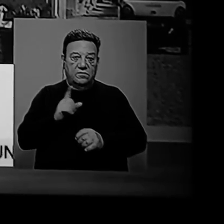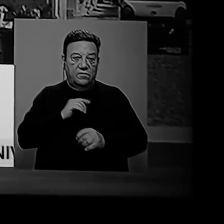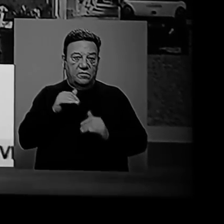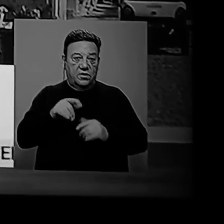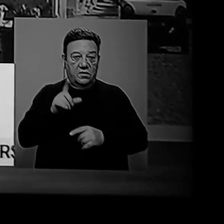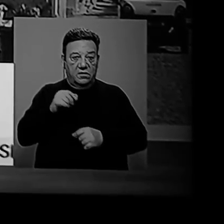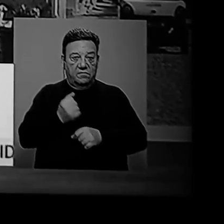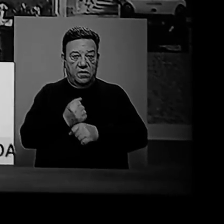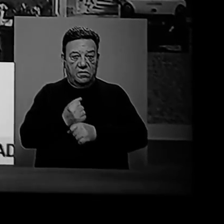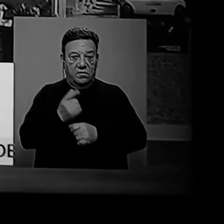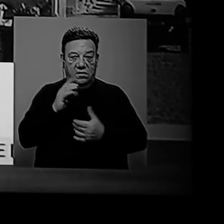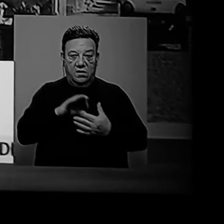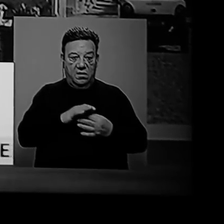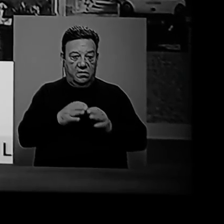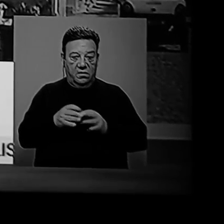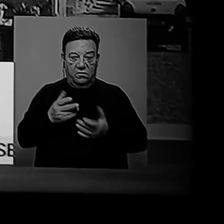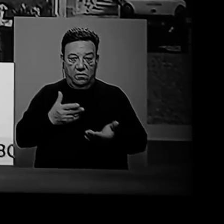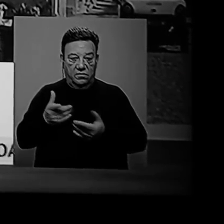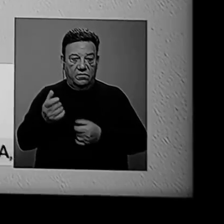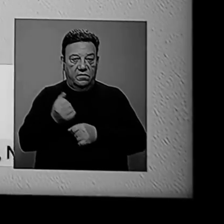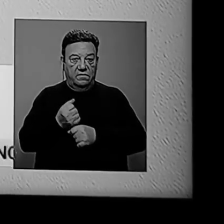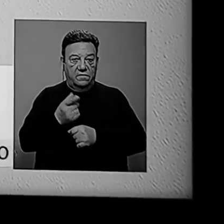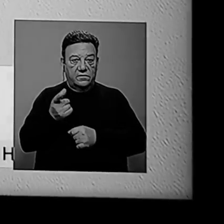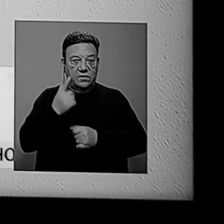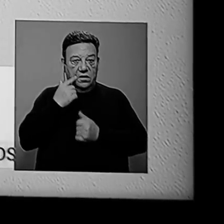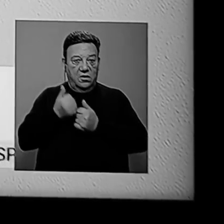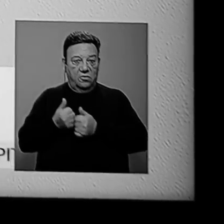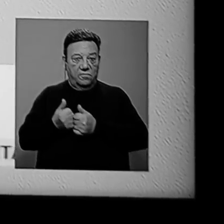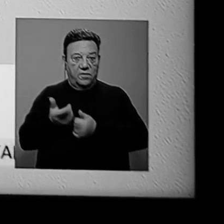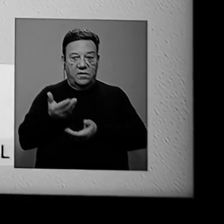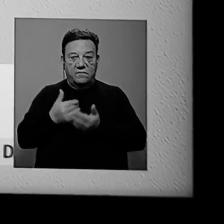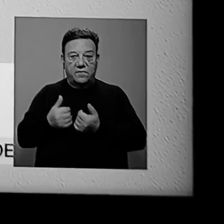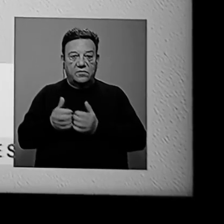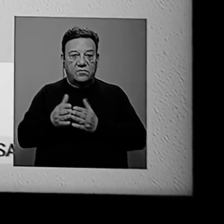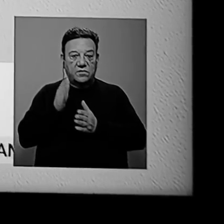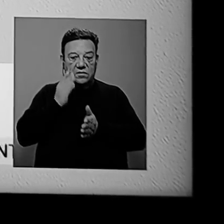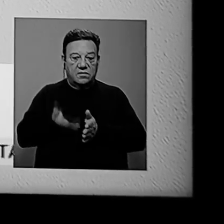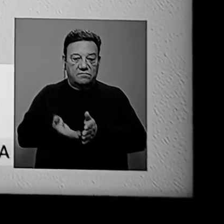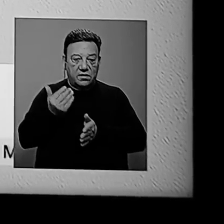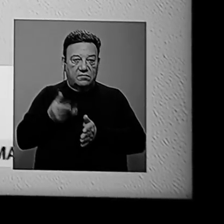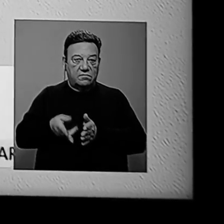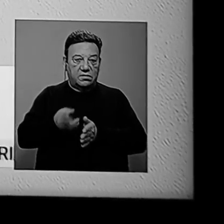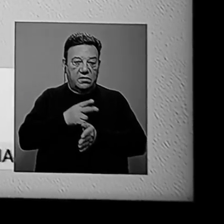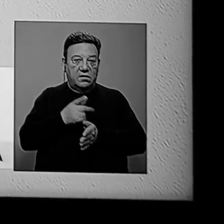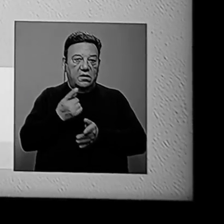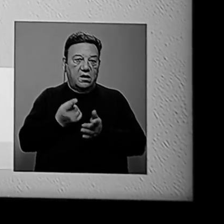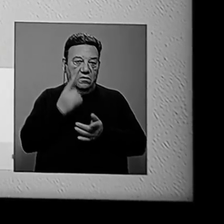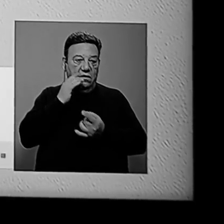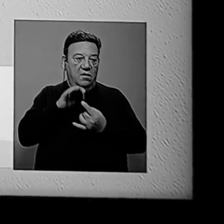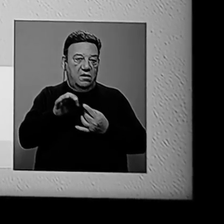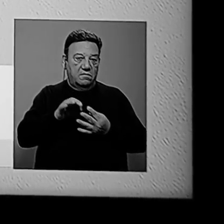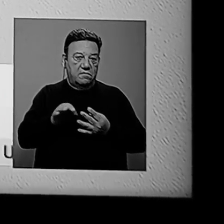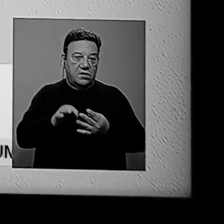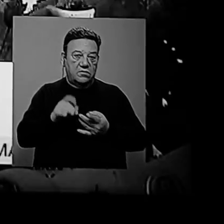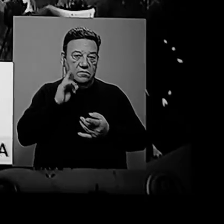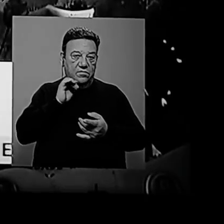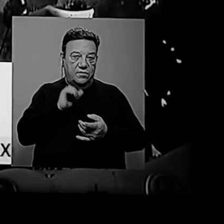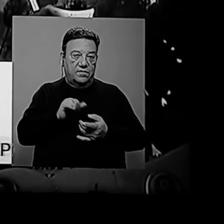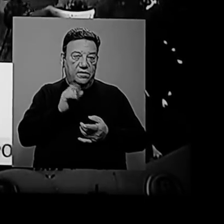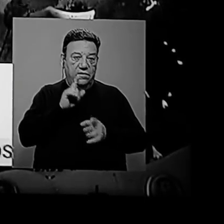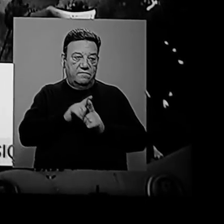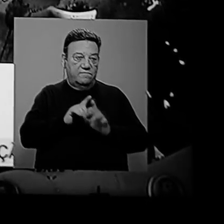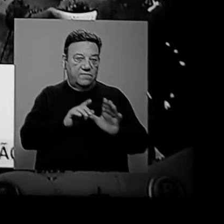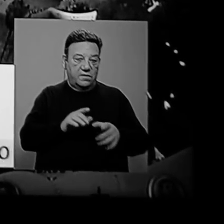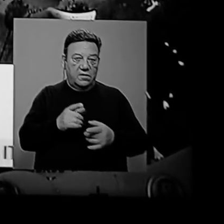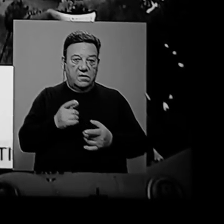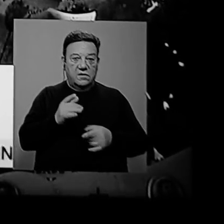trabalho também articulado que faço, que acompanho o levantamento de campas e vemos até alguns elementos que são relevantes para ficar